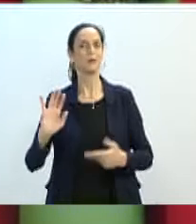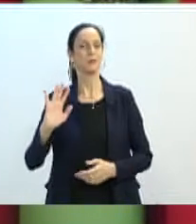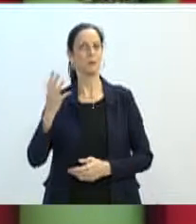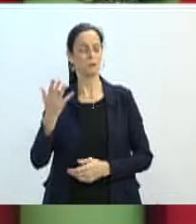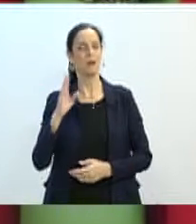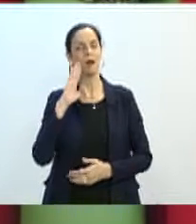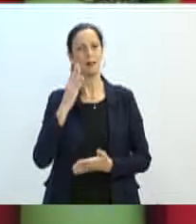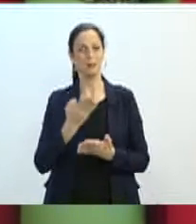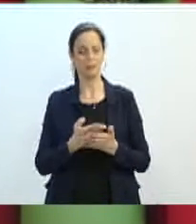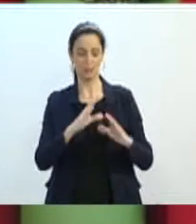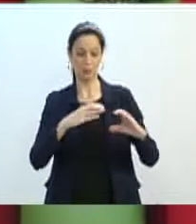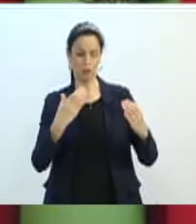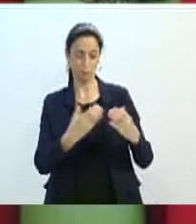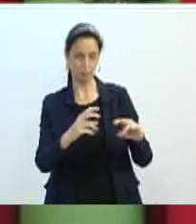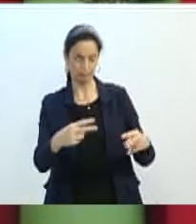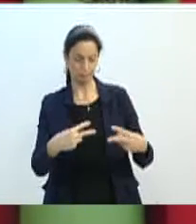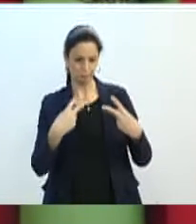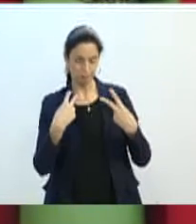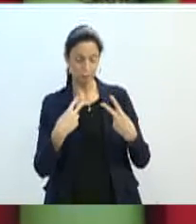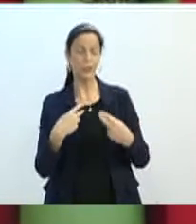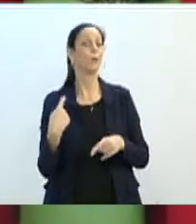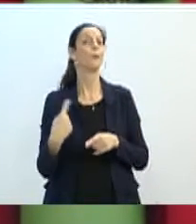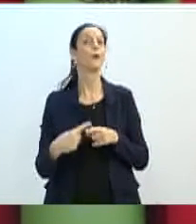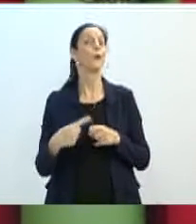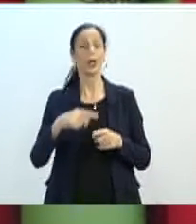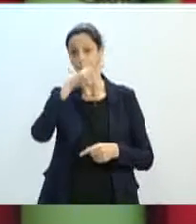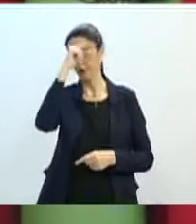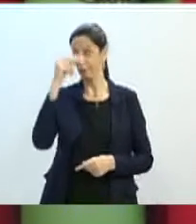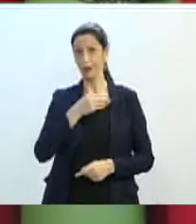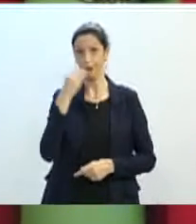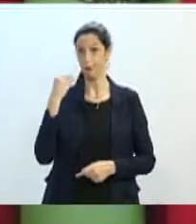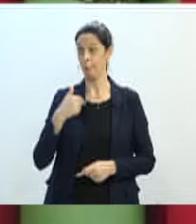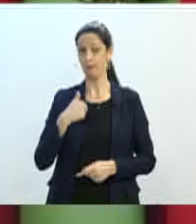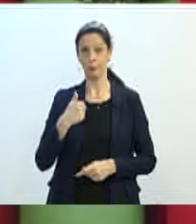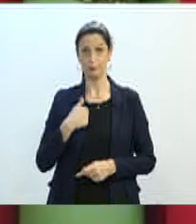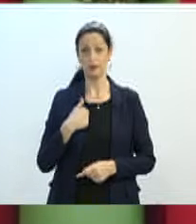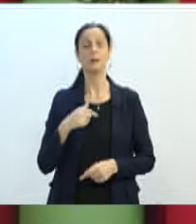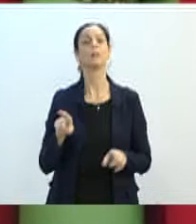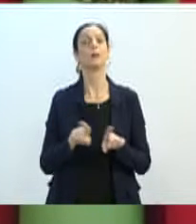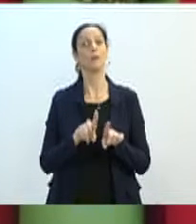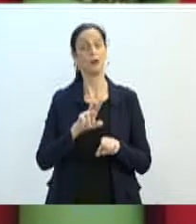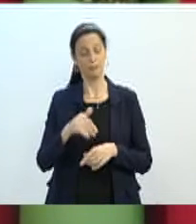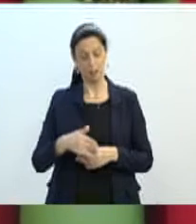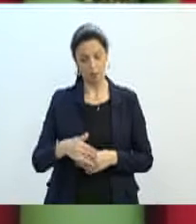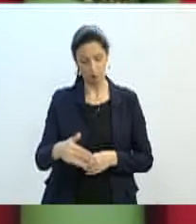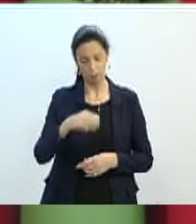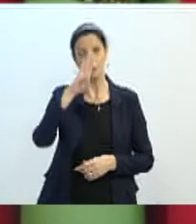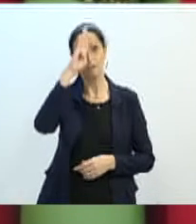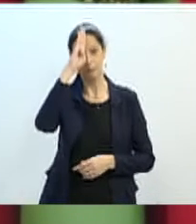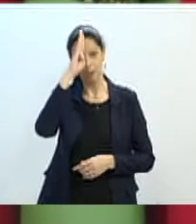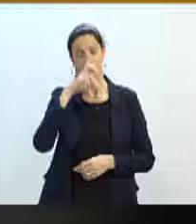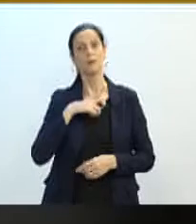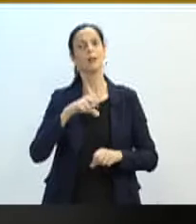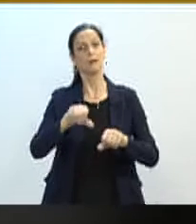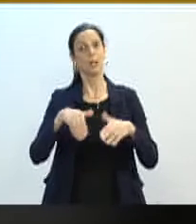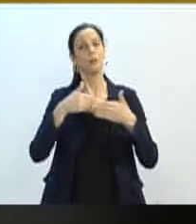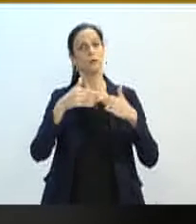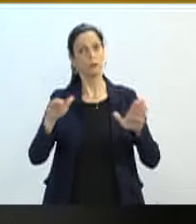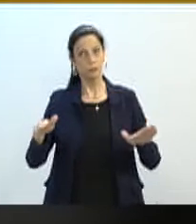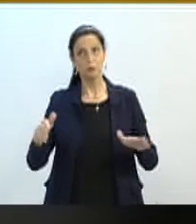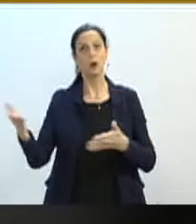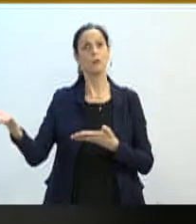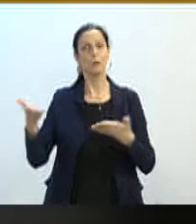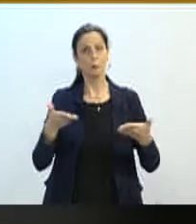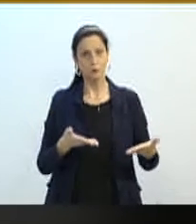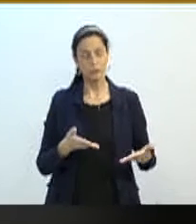eu acho que a comunidade pode ver por que que eu não sou Bentes a pintura nós vamos ter audiência pública do Badenfurt tá aqui passando um chá para todos e convidar